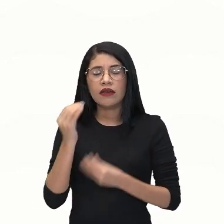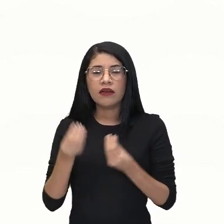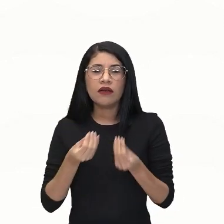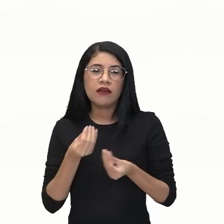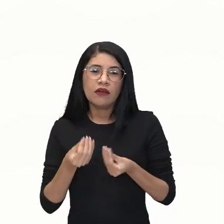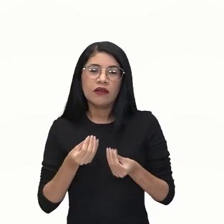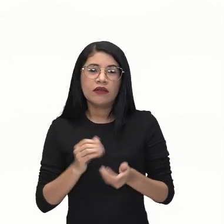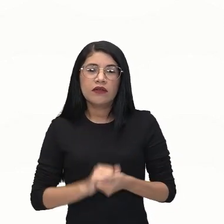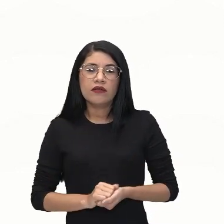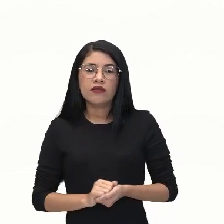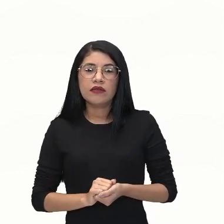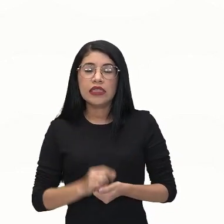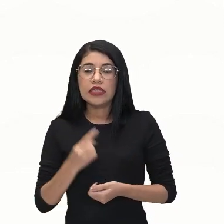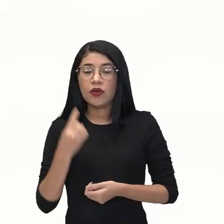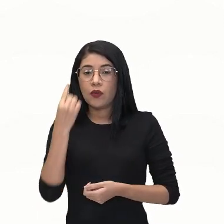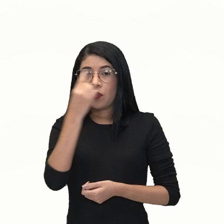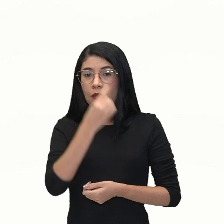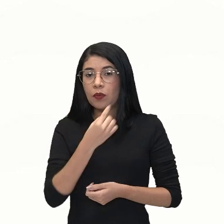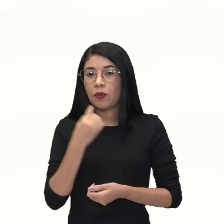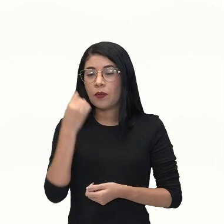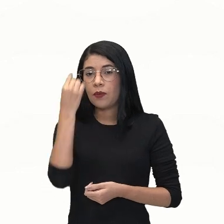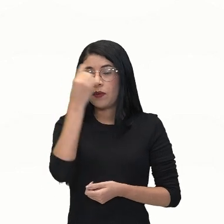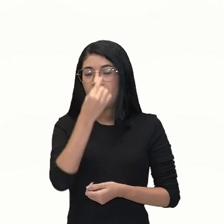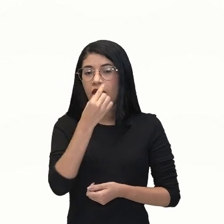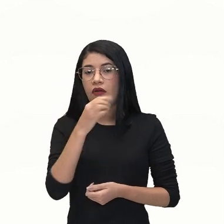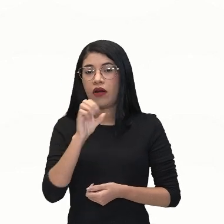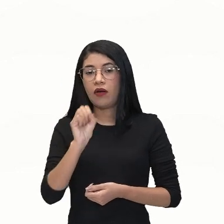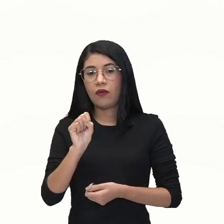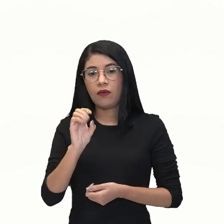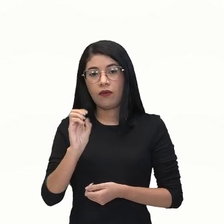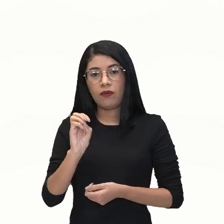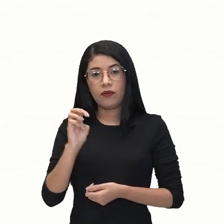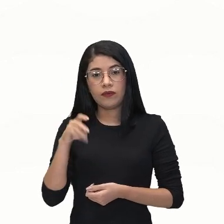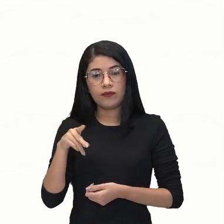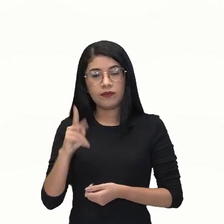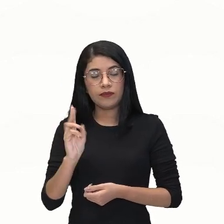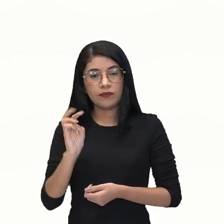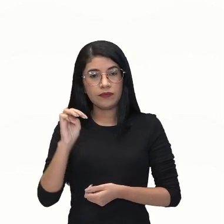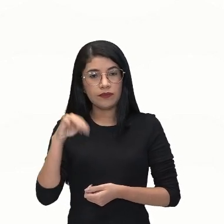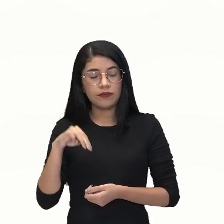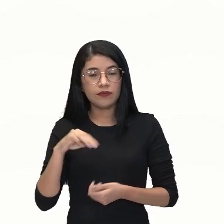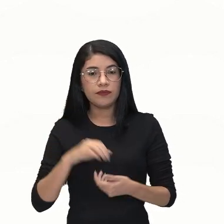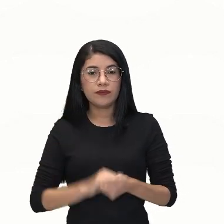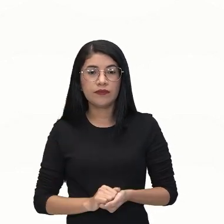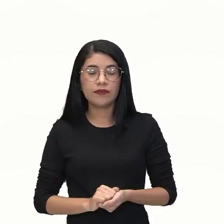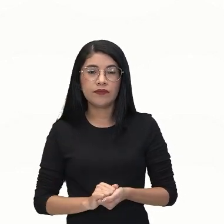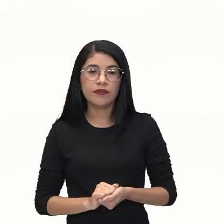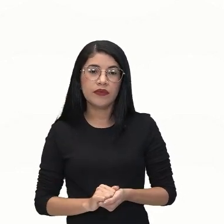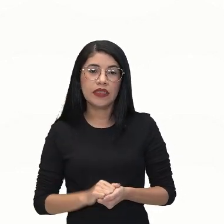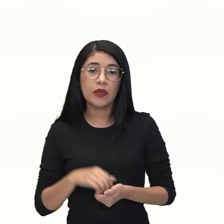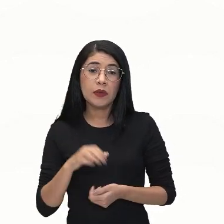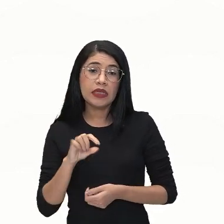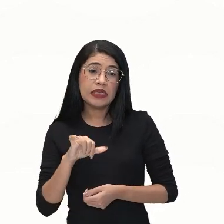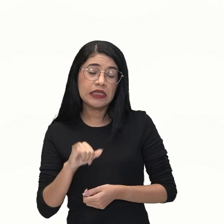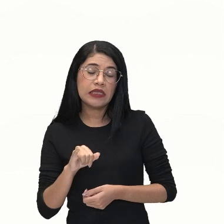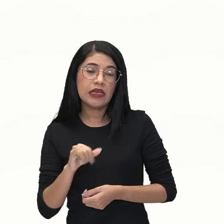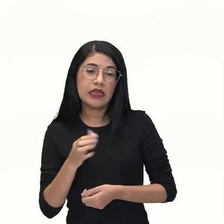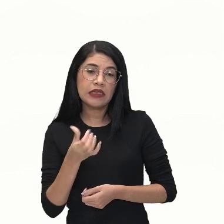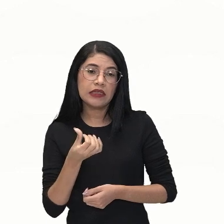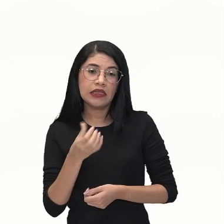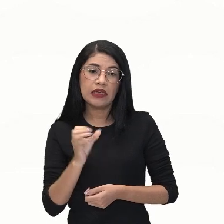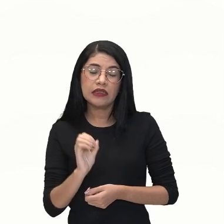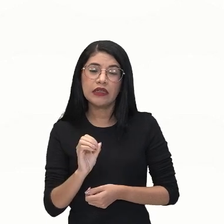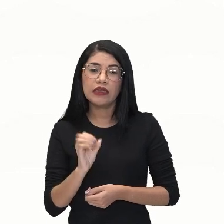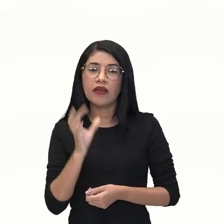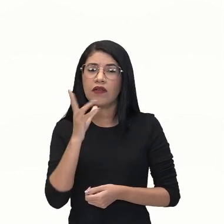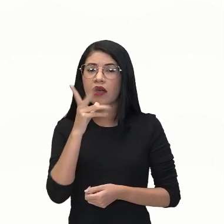se em 1 hora ele vai percorrer 80 quilômetros, automaticamente, para percorrer 60, ele vai